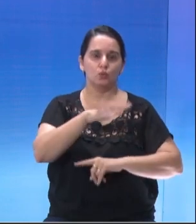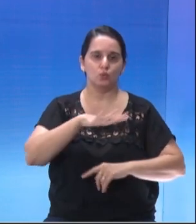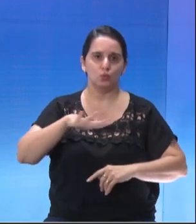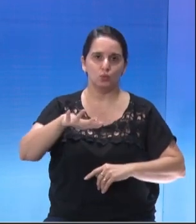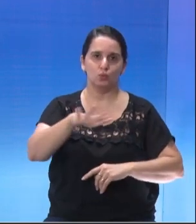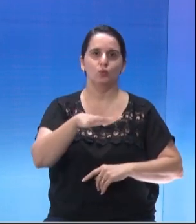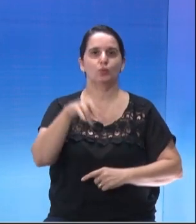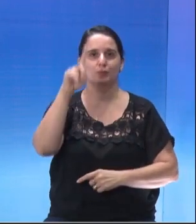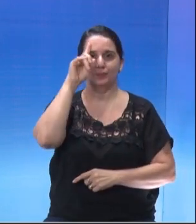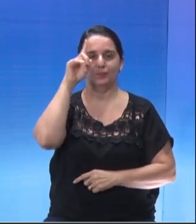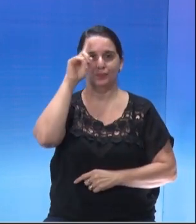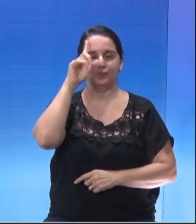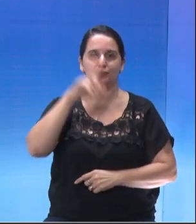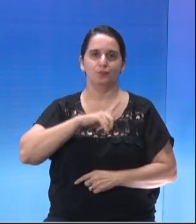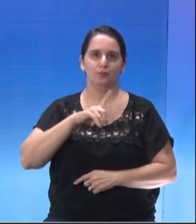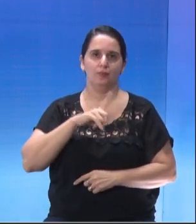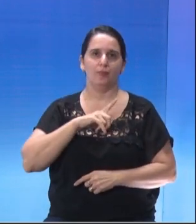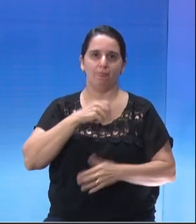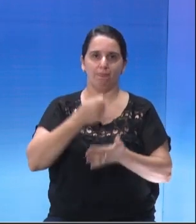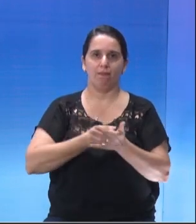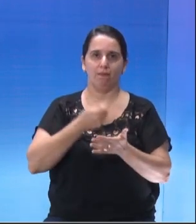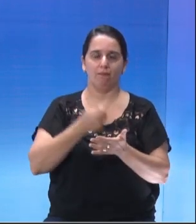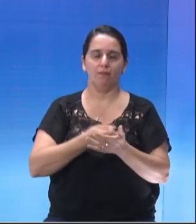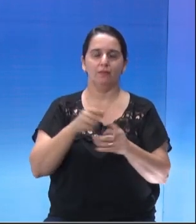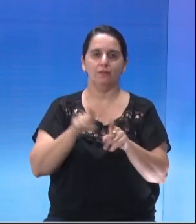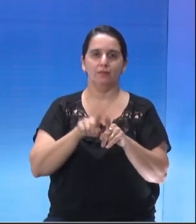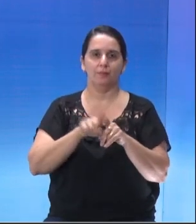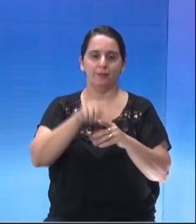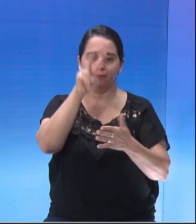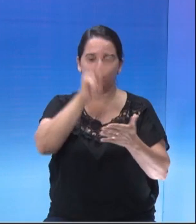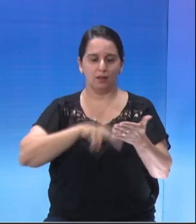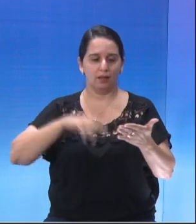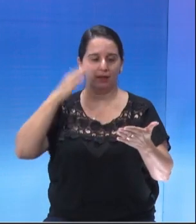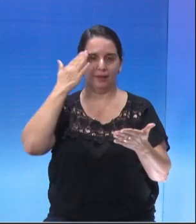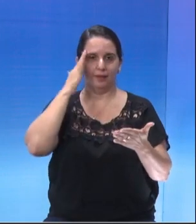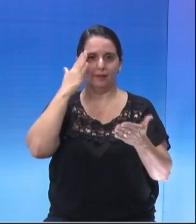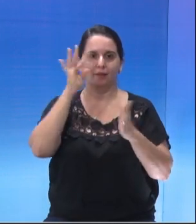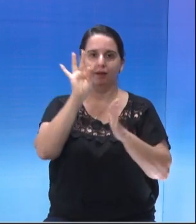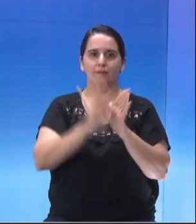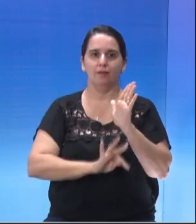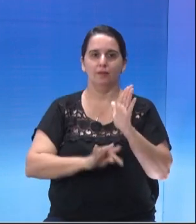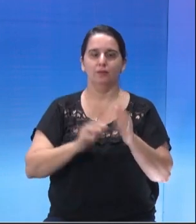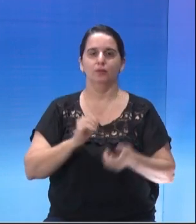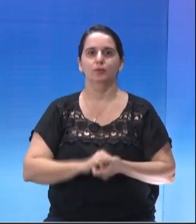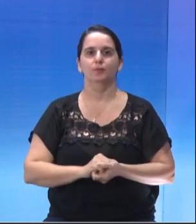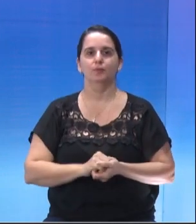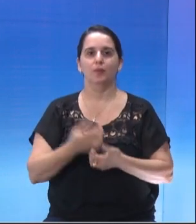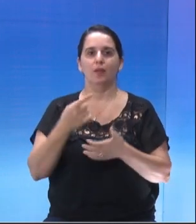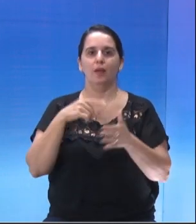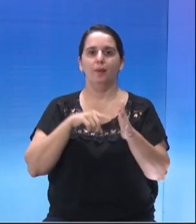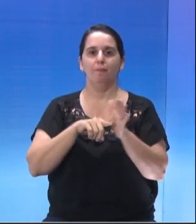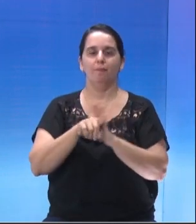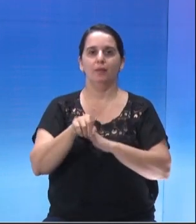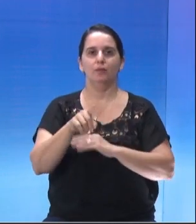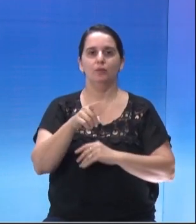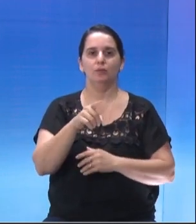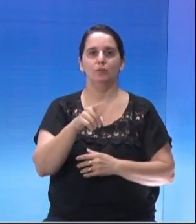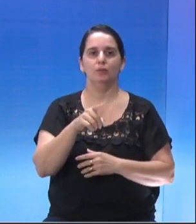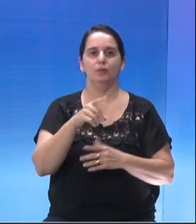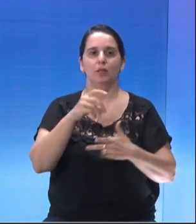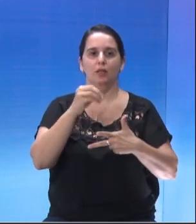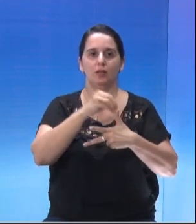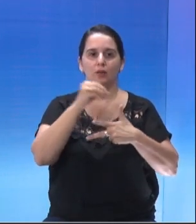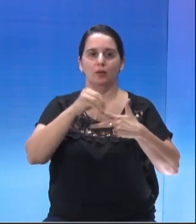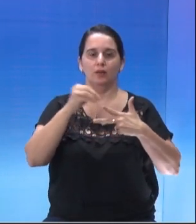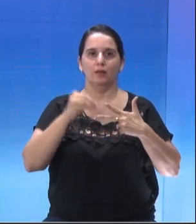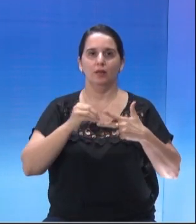isso, né? Então, vai ser cobrado, então, interpretação de texto. Vamos, então, para a questão 2017,